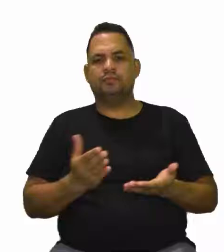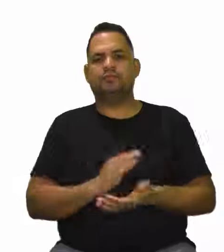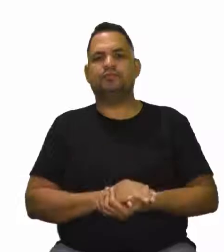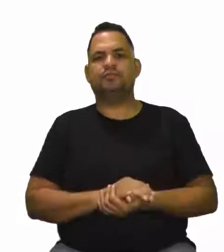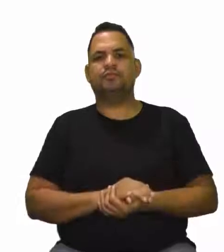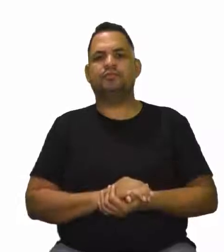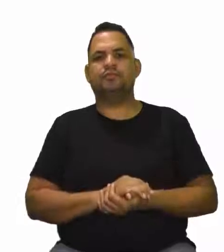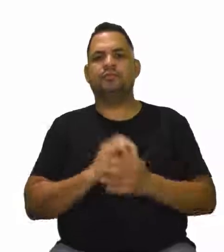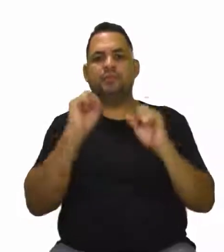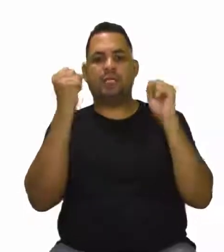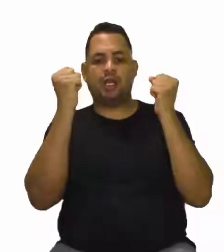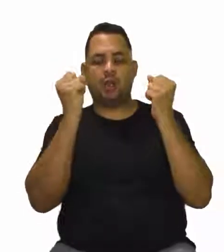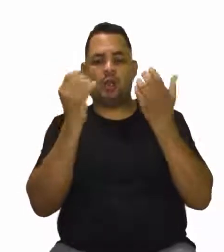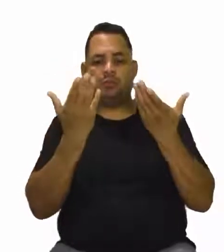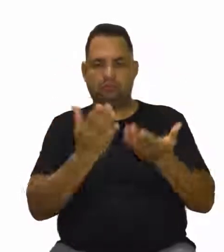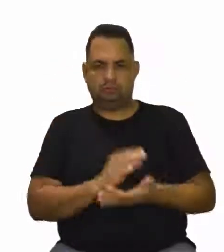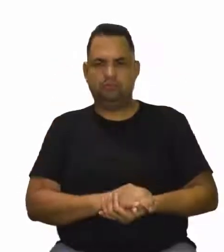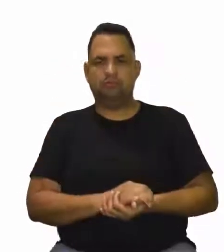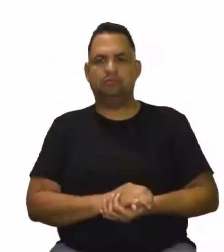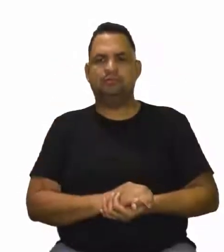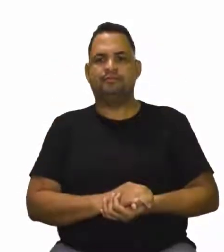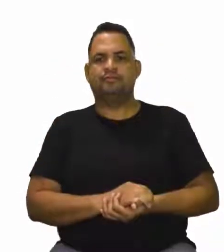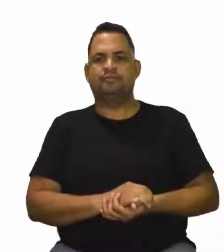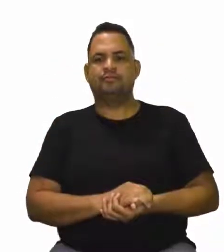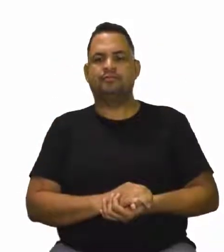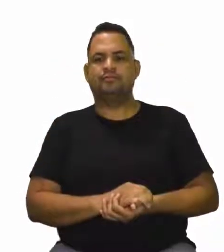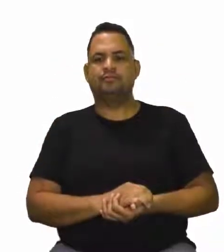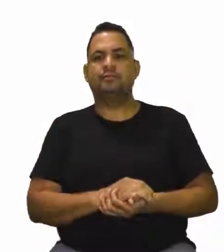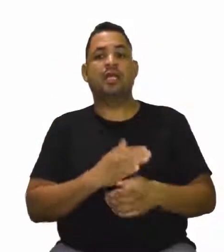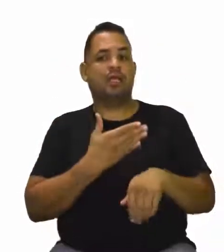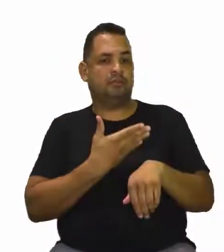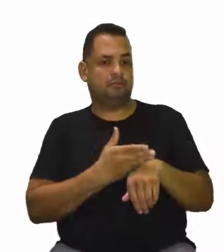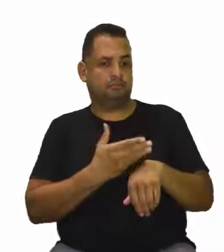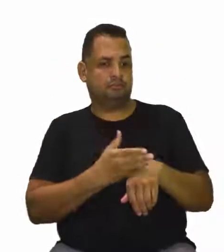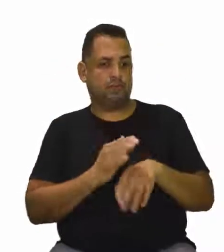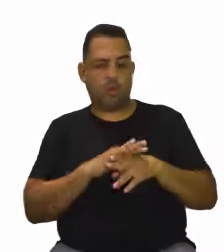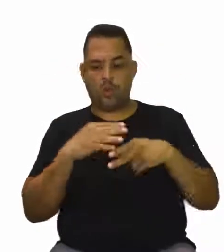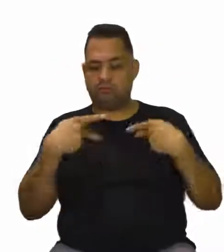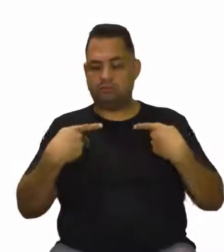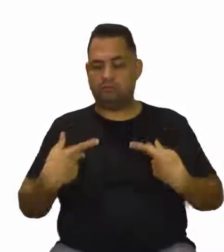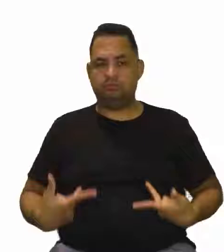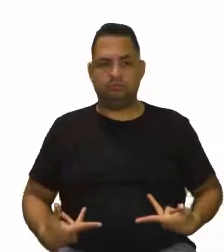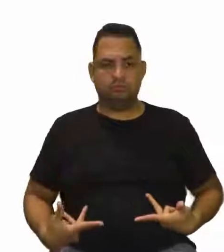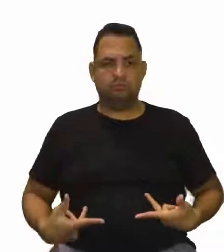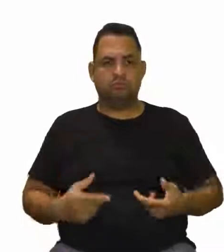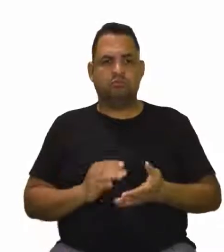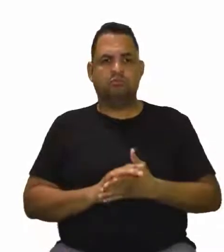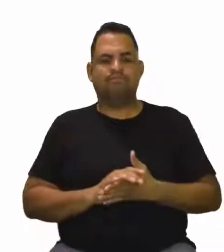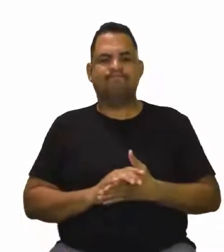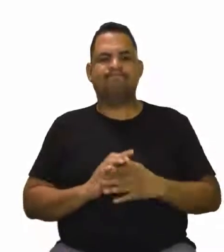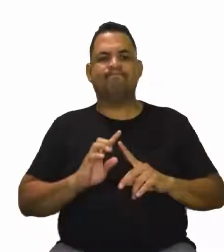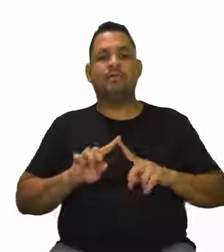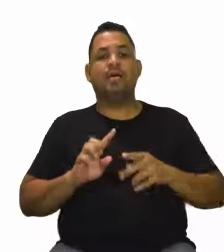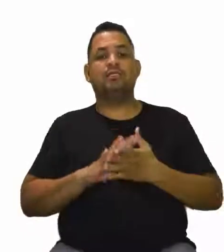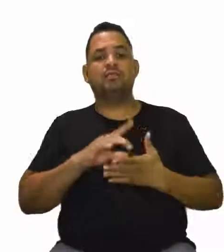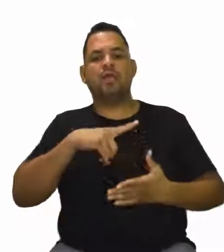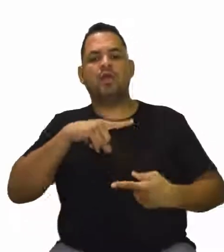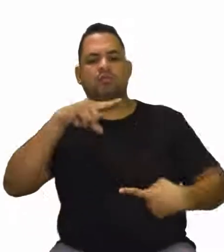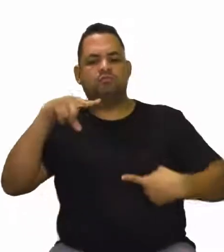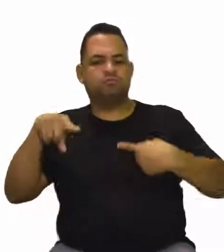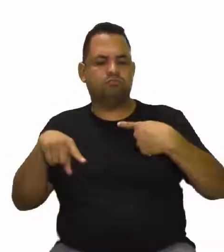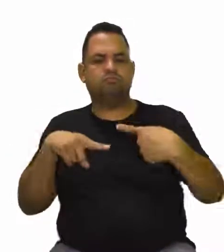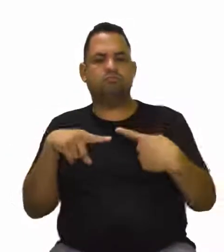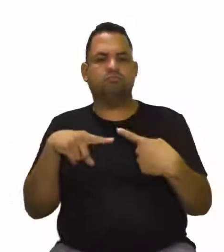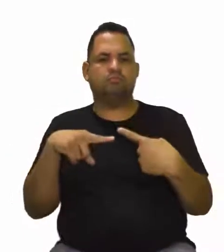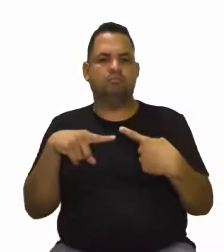considerados ginástica. E eles exercitam o corpo, só que aí tem um fim,